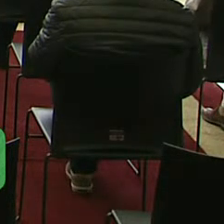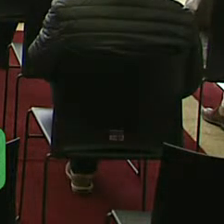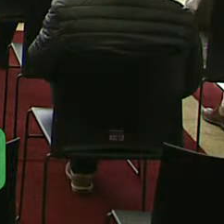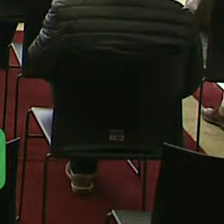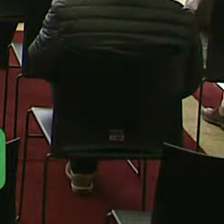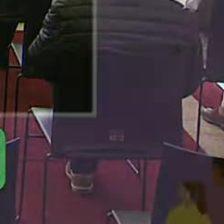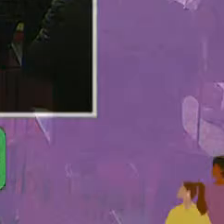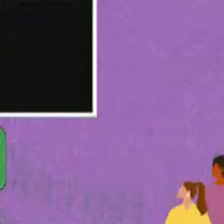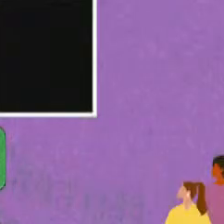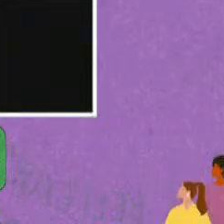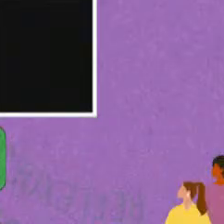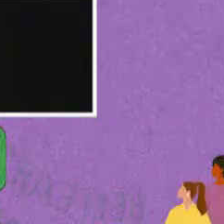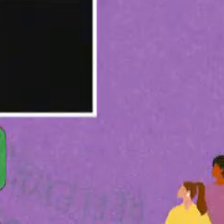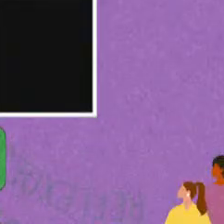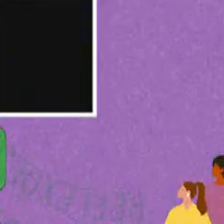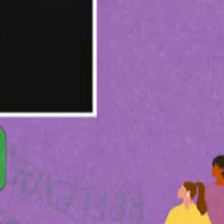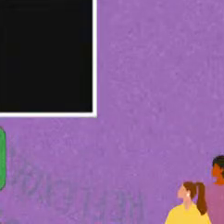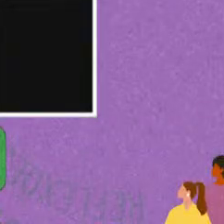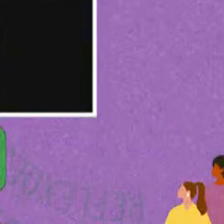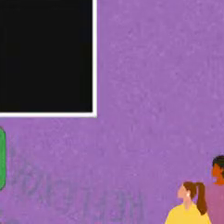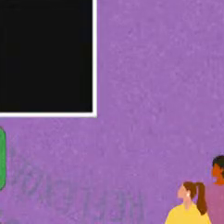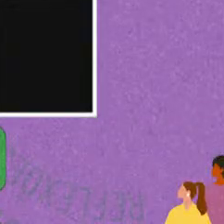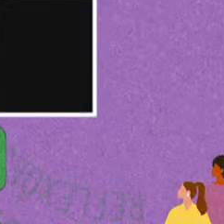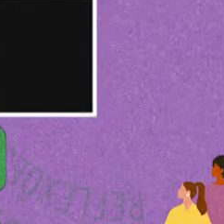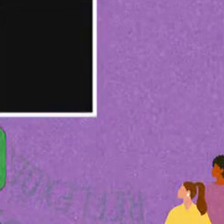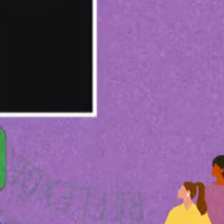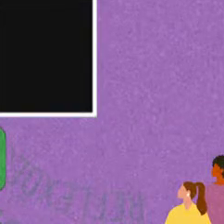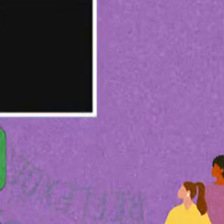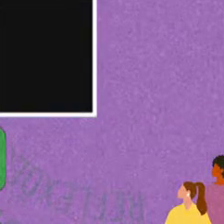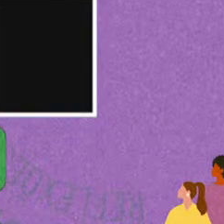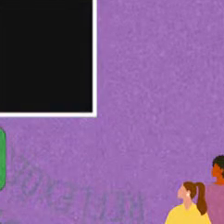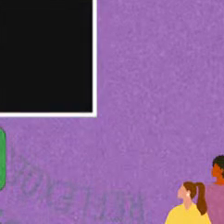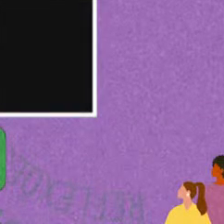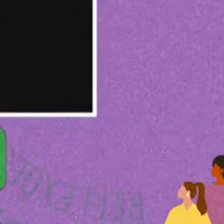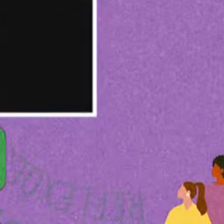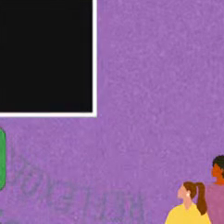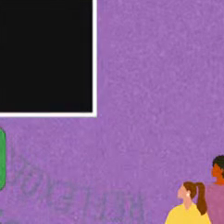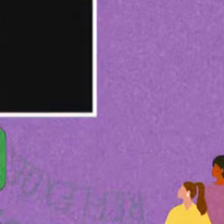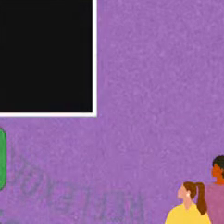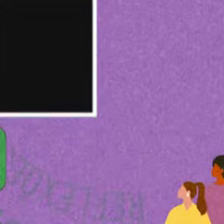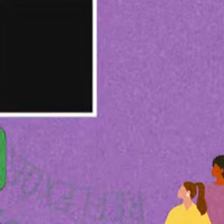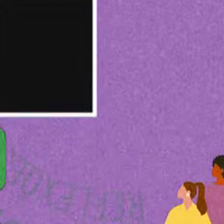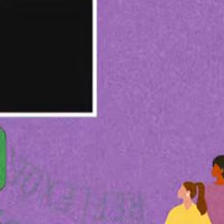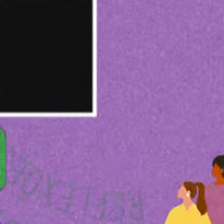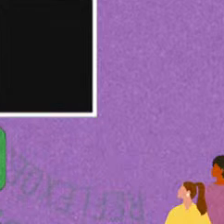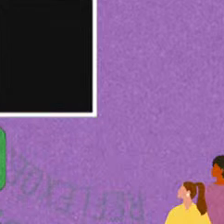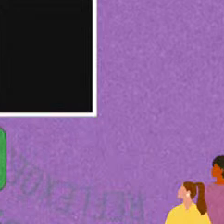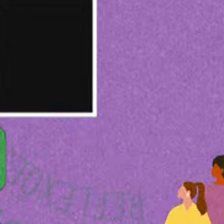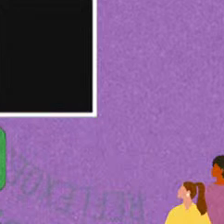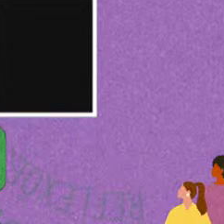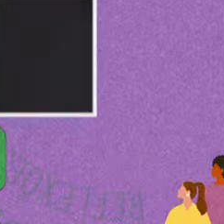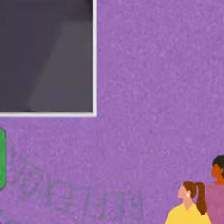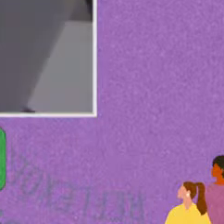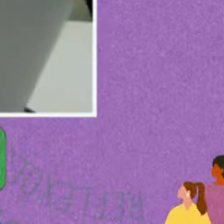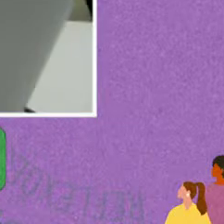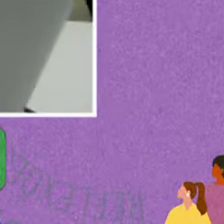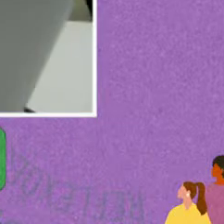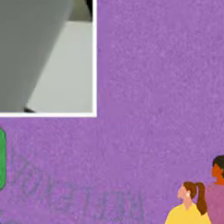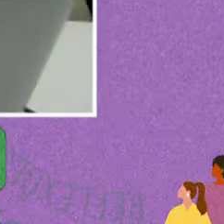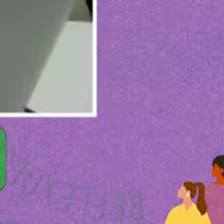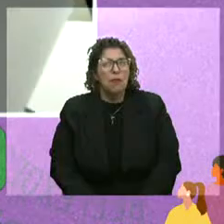fazer mais uma referência ao agradecimento daquele momento que foi extremamente importante, a sua